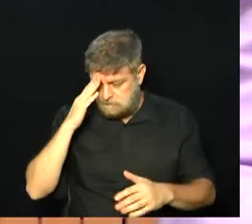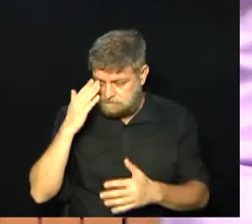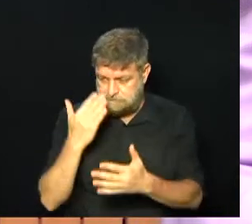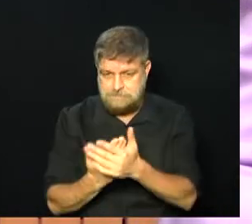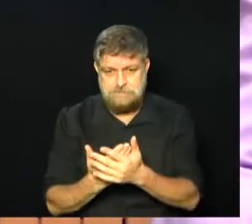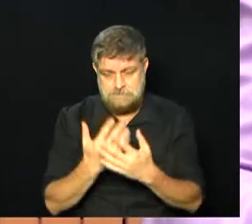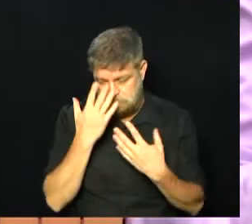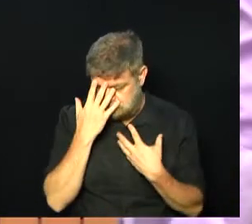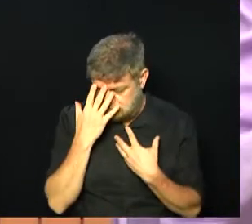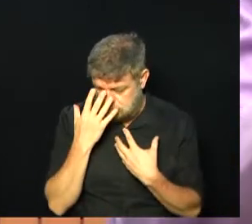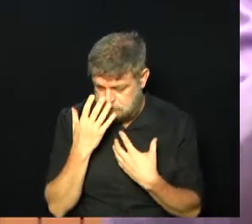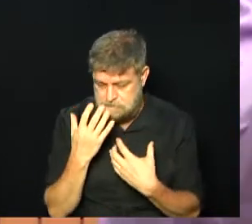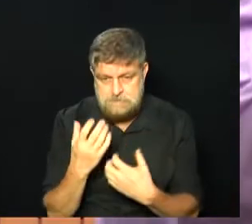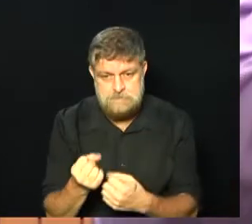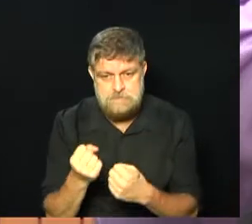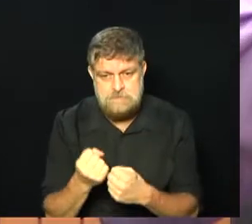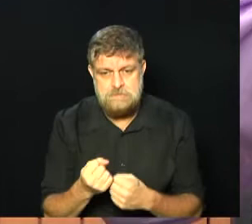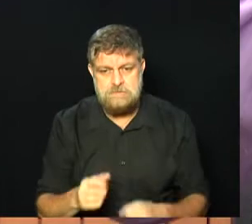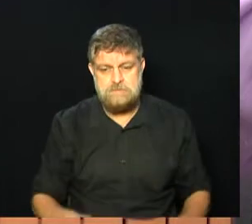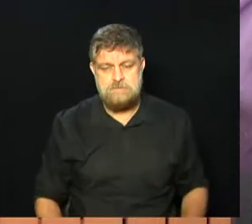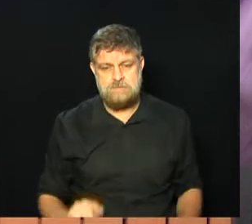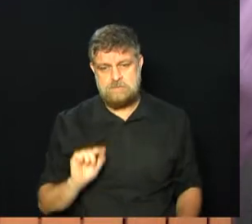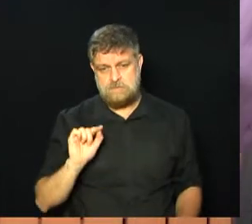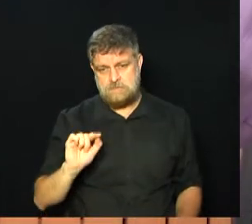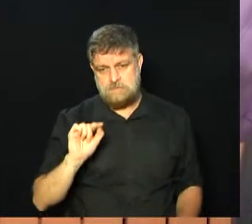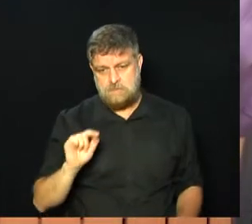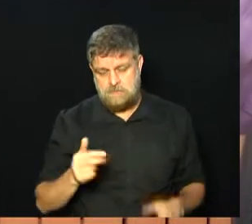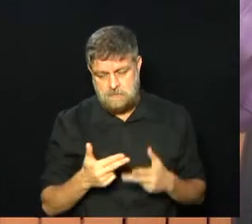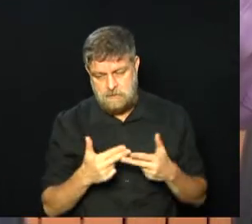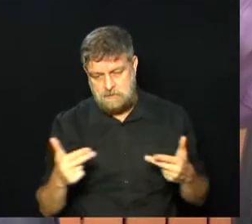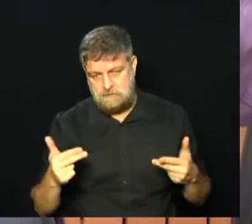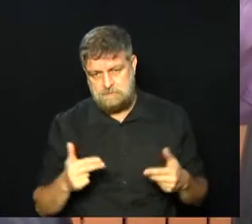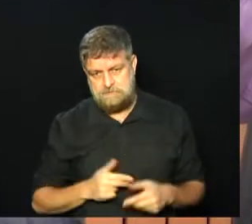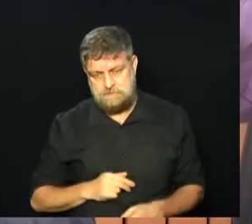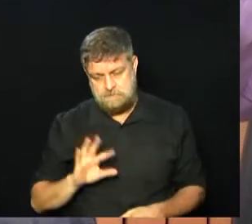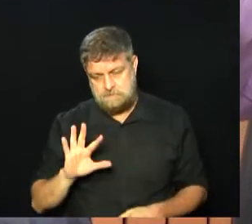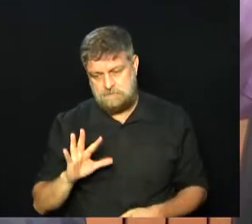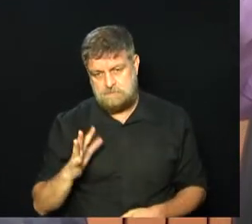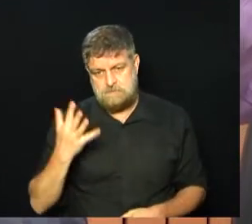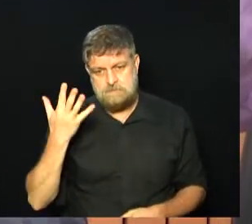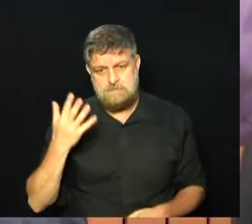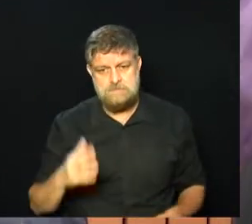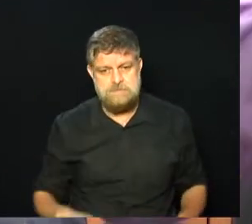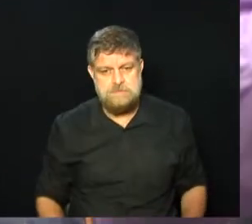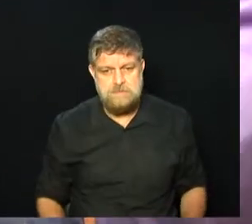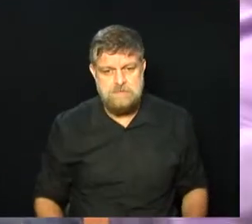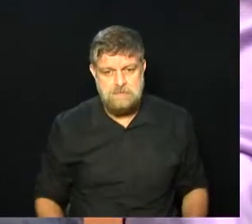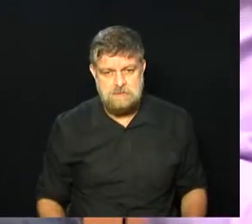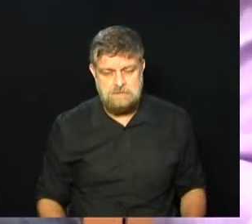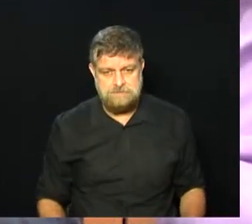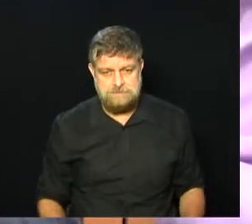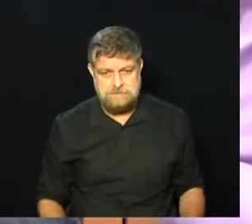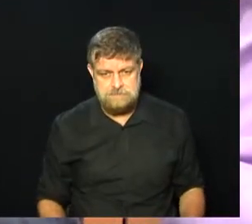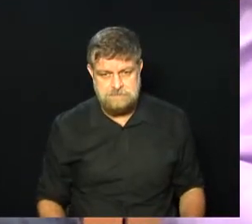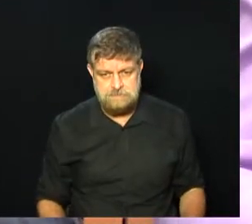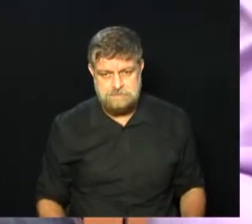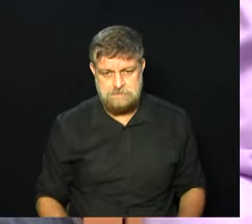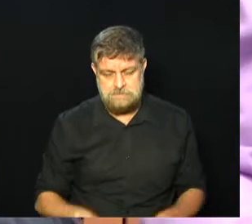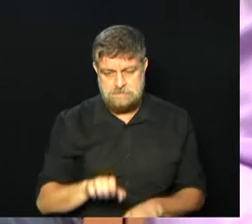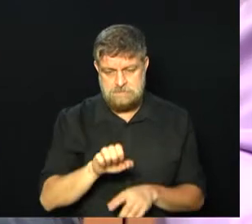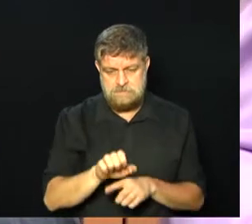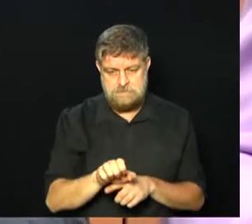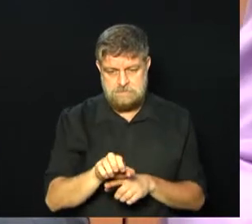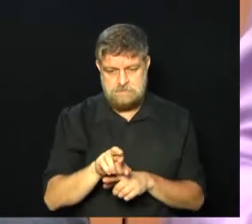fé, esperança que com certeza, né, as coisas se resolverão. A Érica já